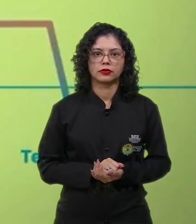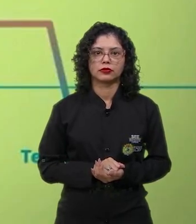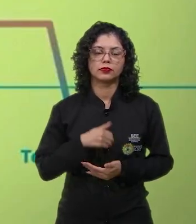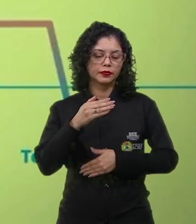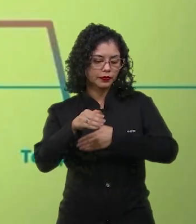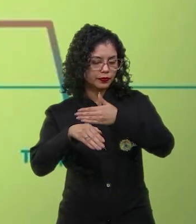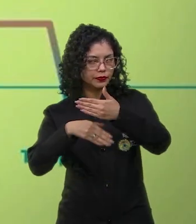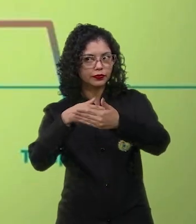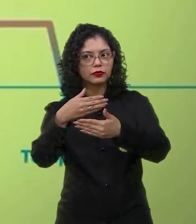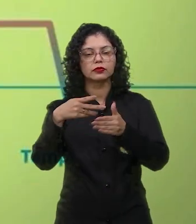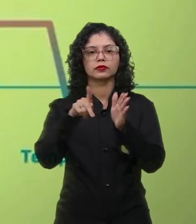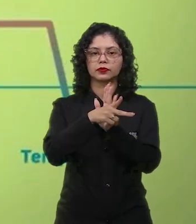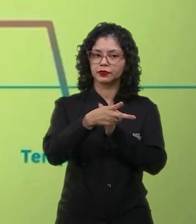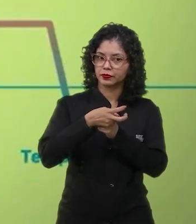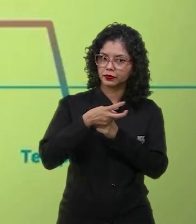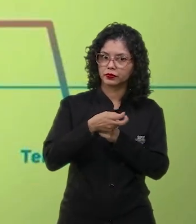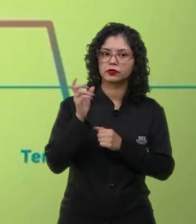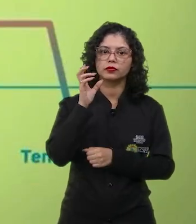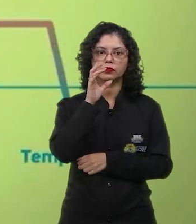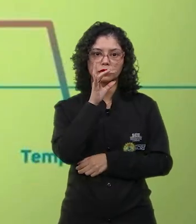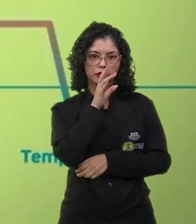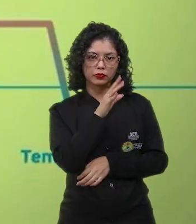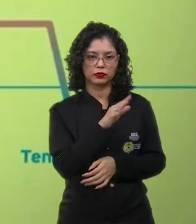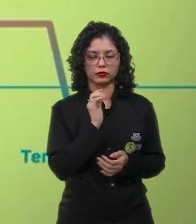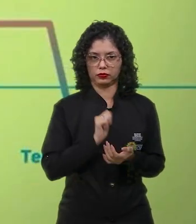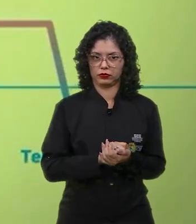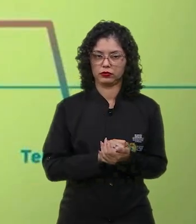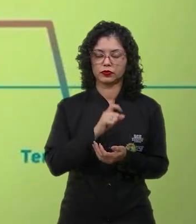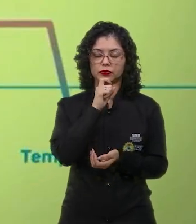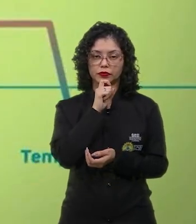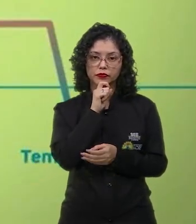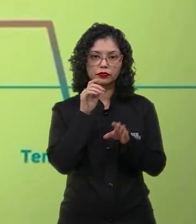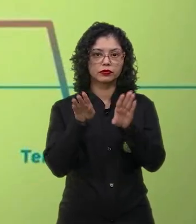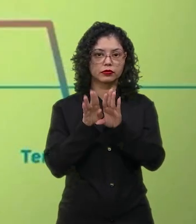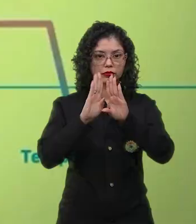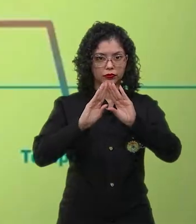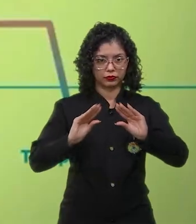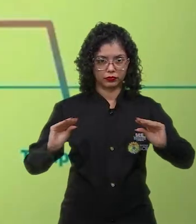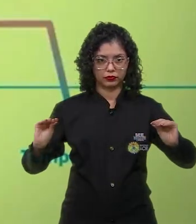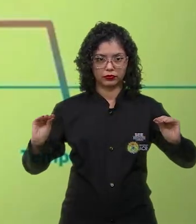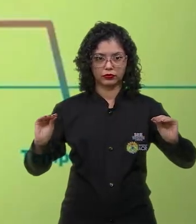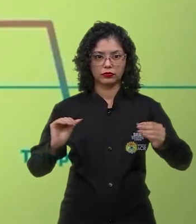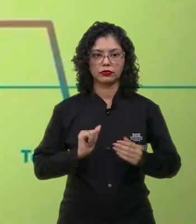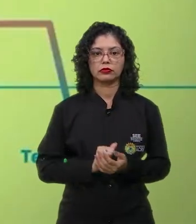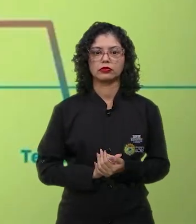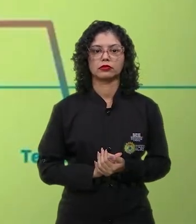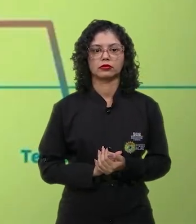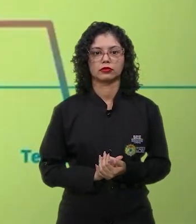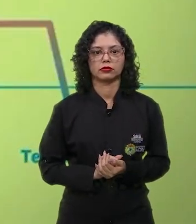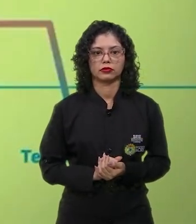Durante este processo de absorção de calor, o fluido refrigerante líquido evapora.